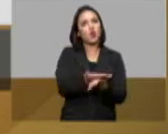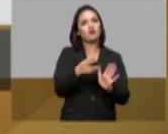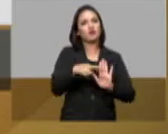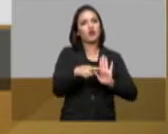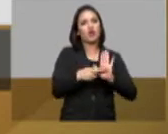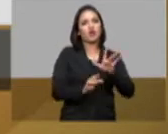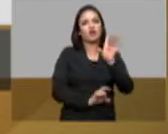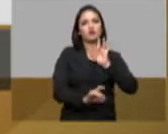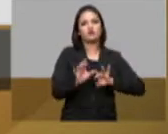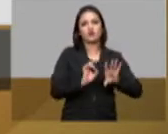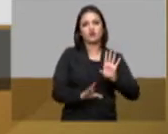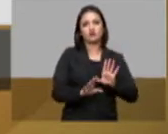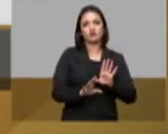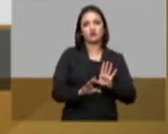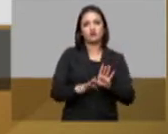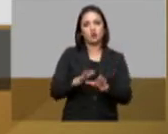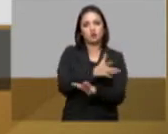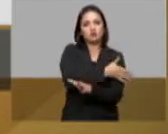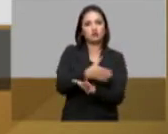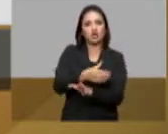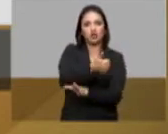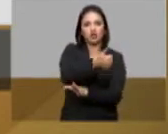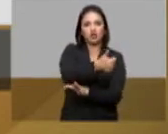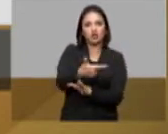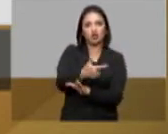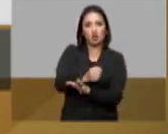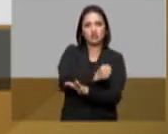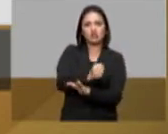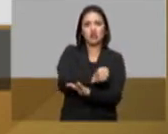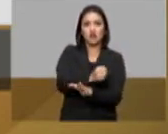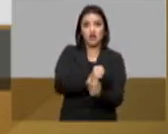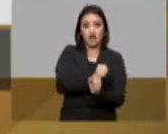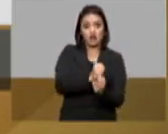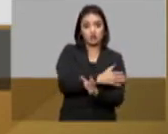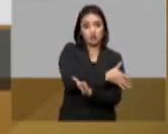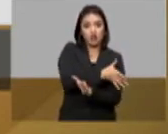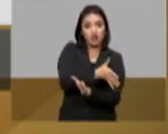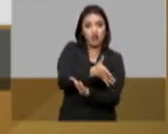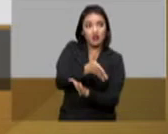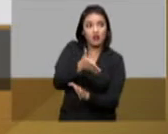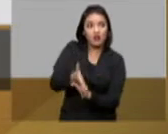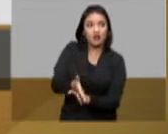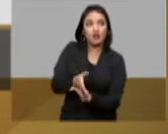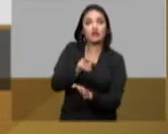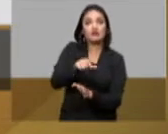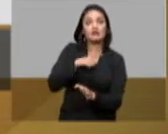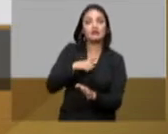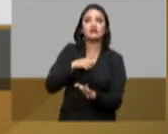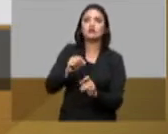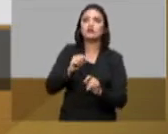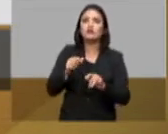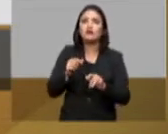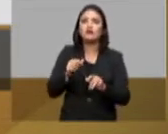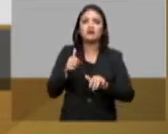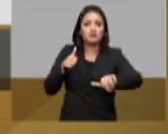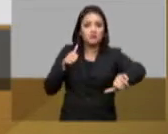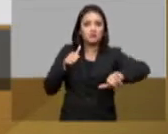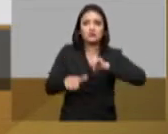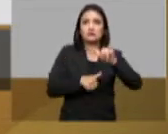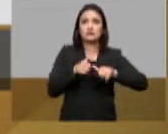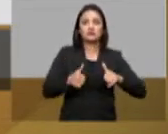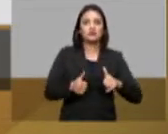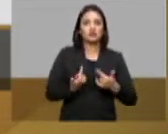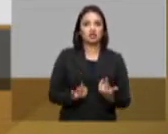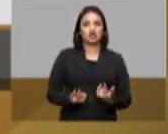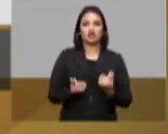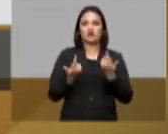especial em vigor há mais de 12 anos serão impactados com a exigência de vultosos valores. Segundo estudo